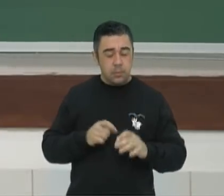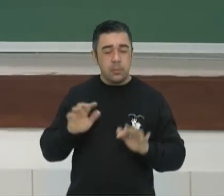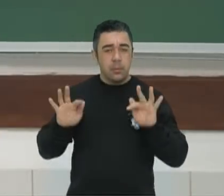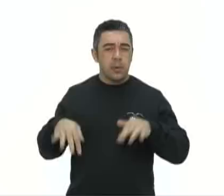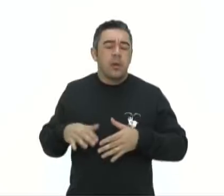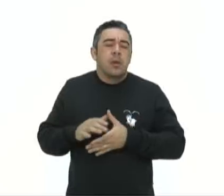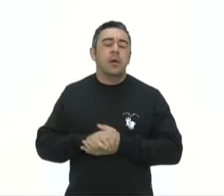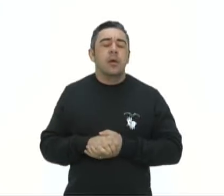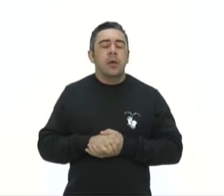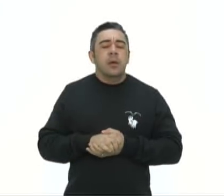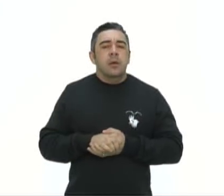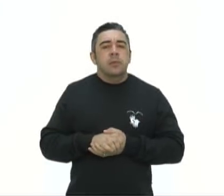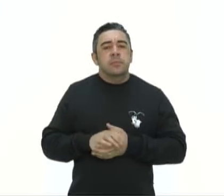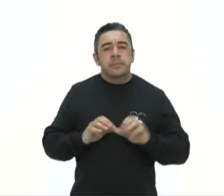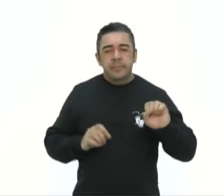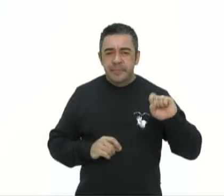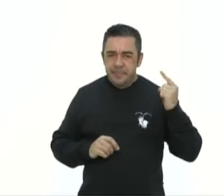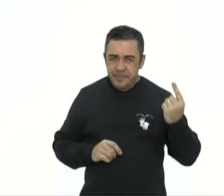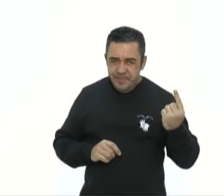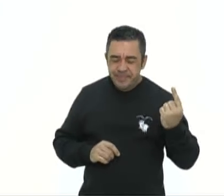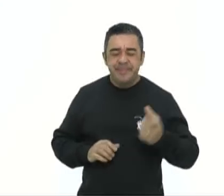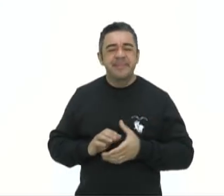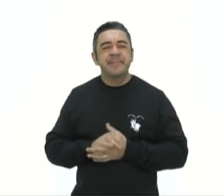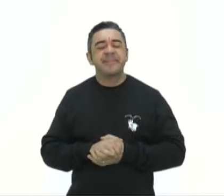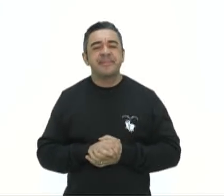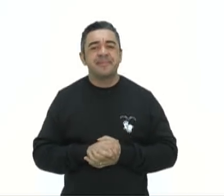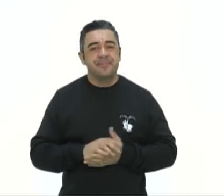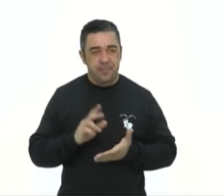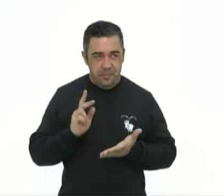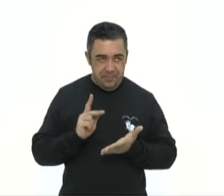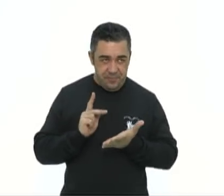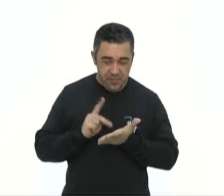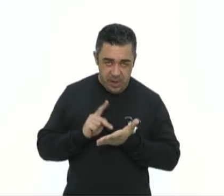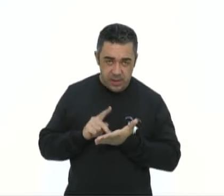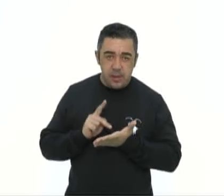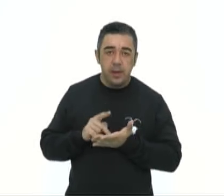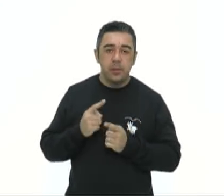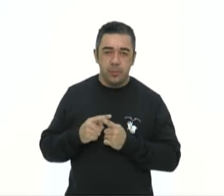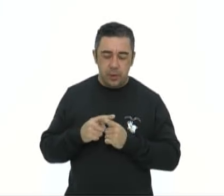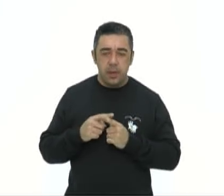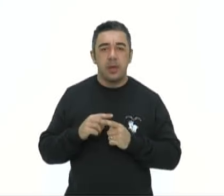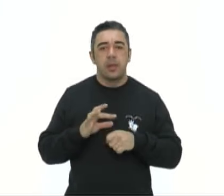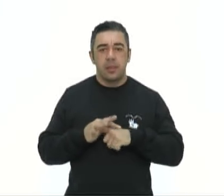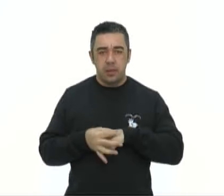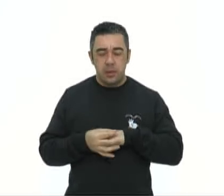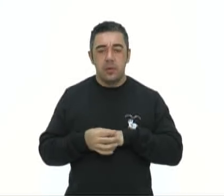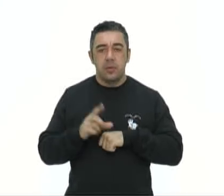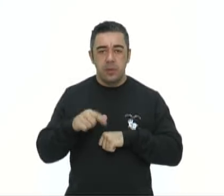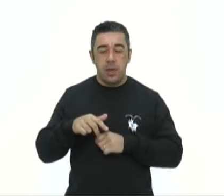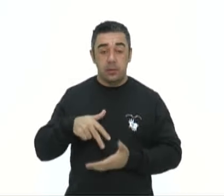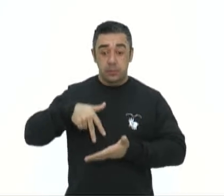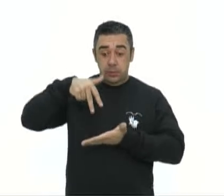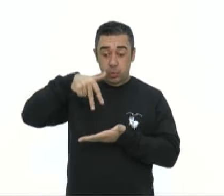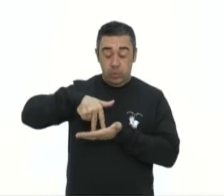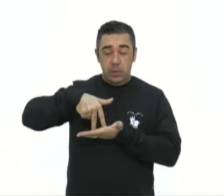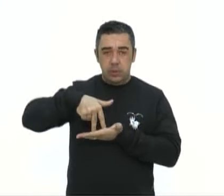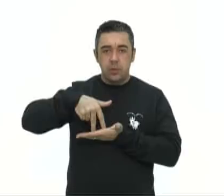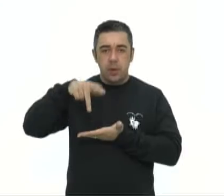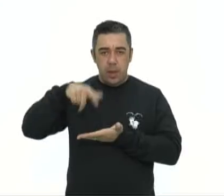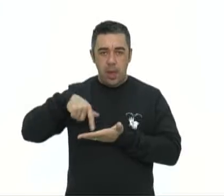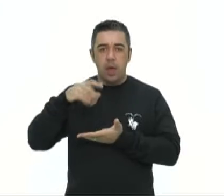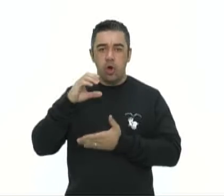final. Então, na 01, né? É verdadeira, né? Os tecidos animais de sustentação são de